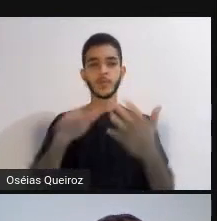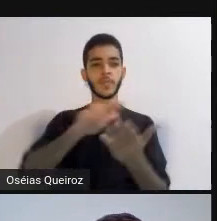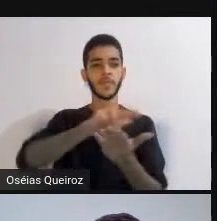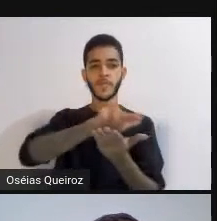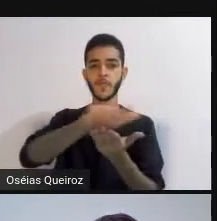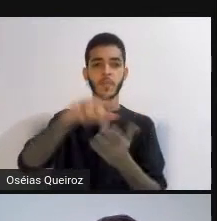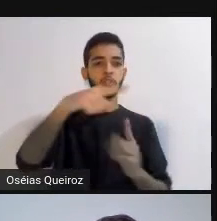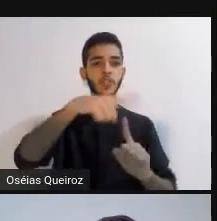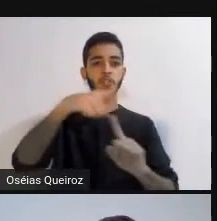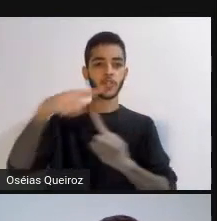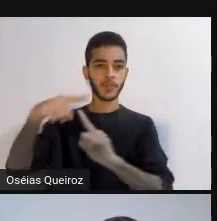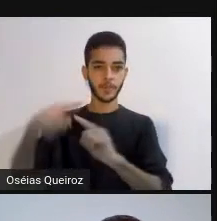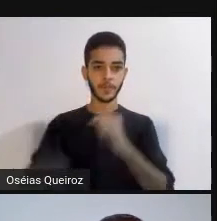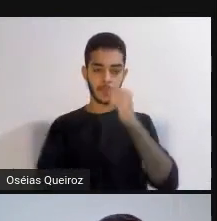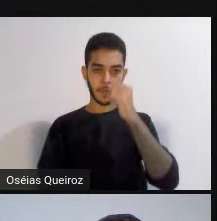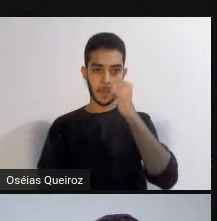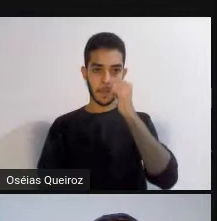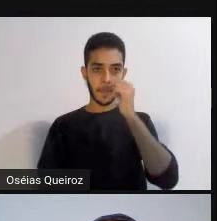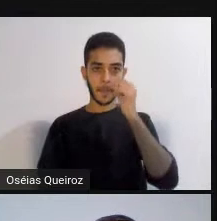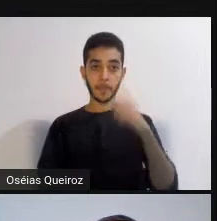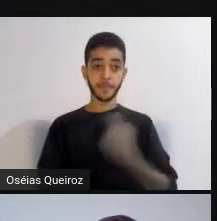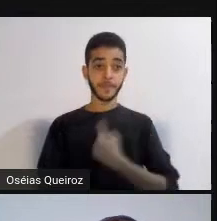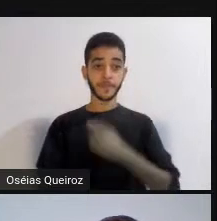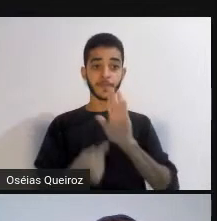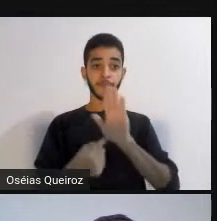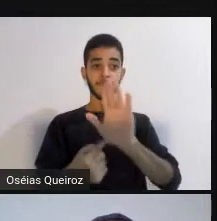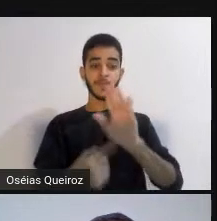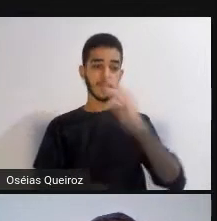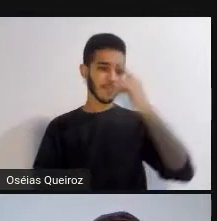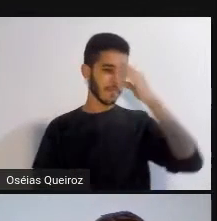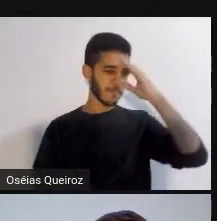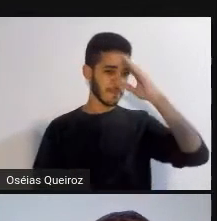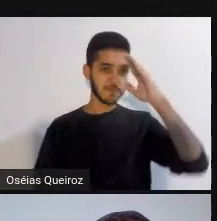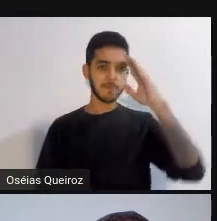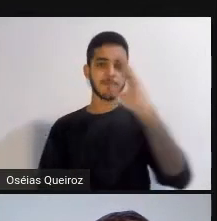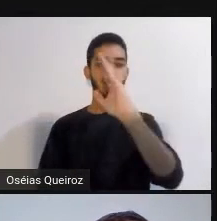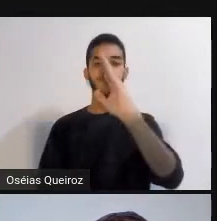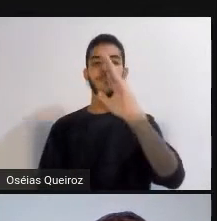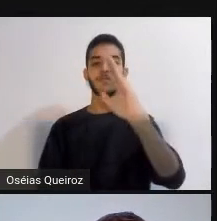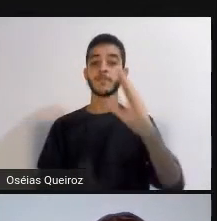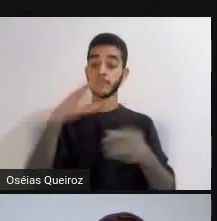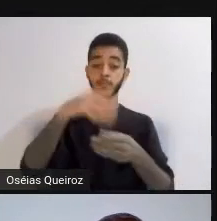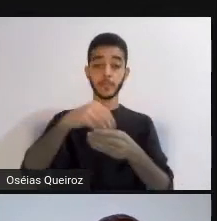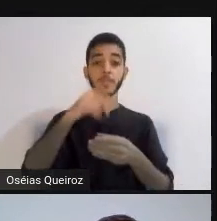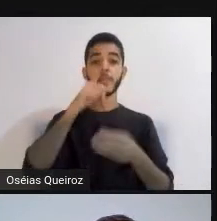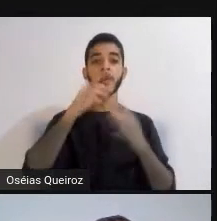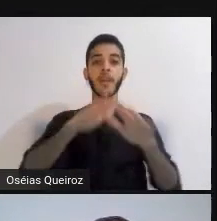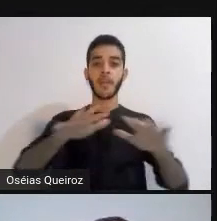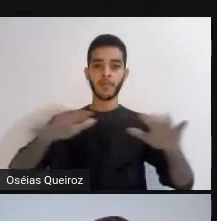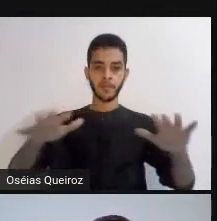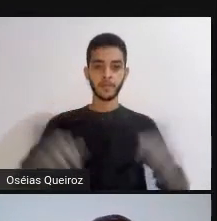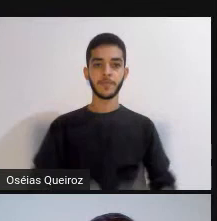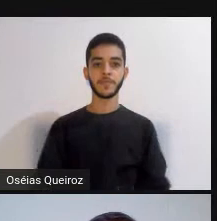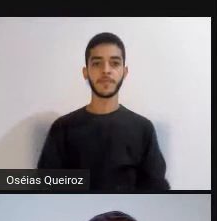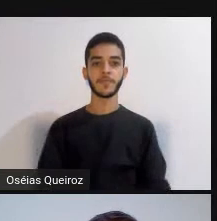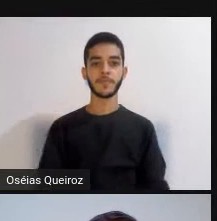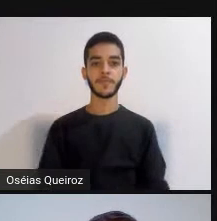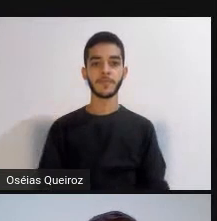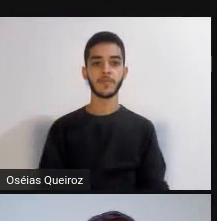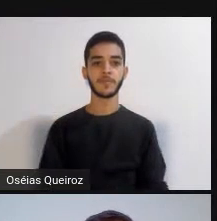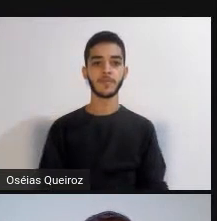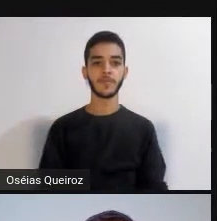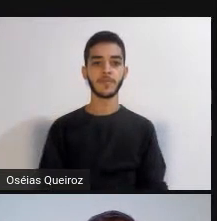Então, aqui nós trazemos alguns dos principais que ocorrem no ambiente, né? Então, é importante